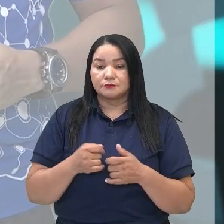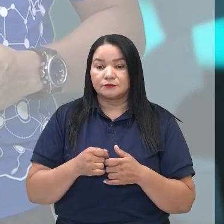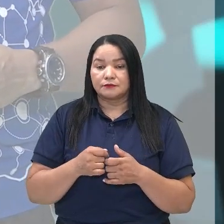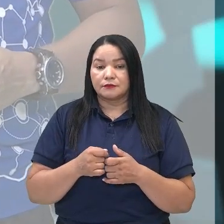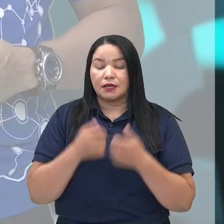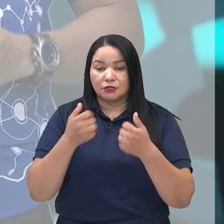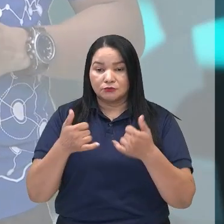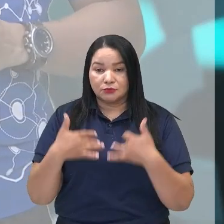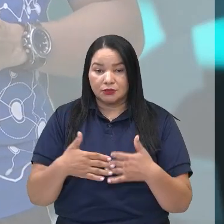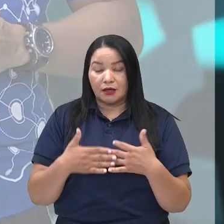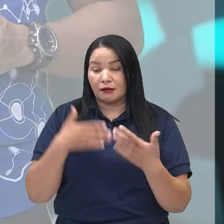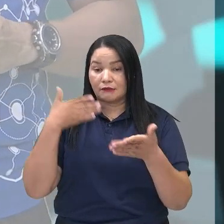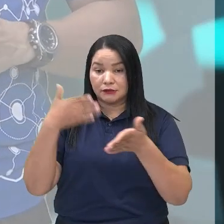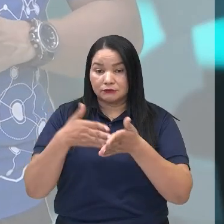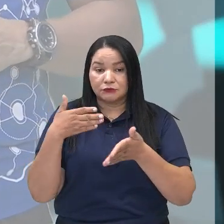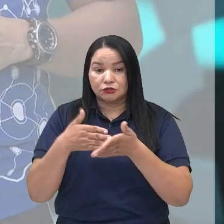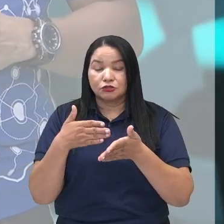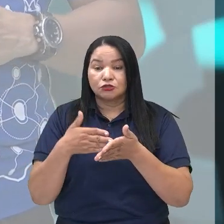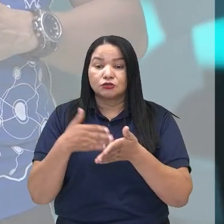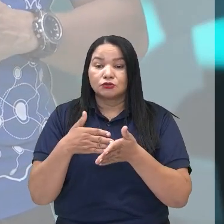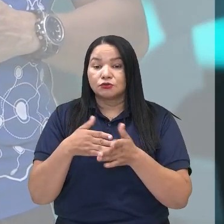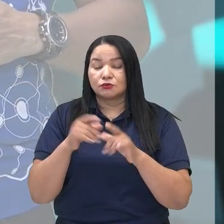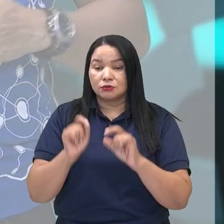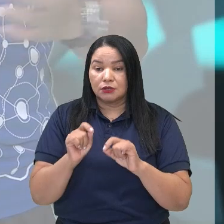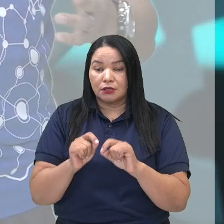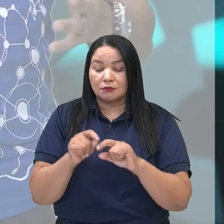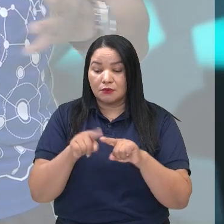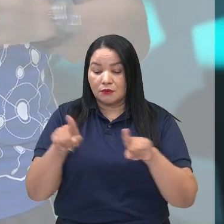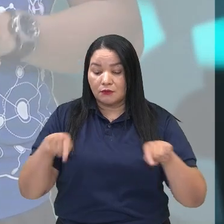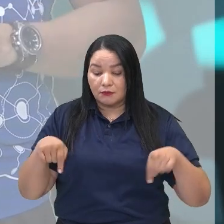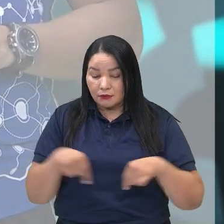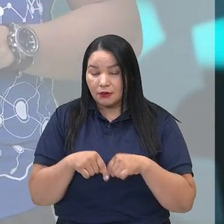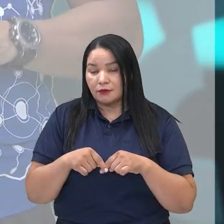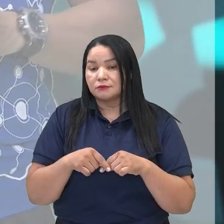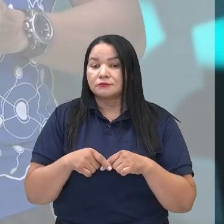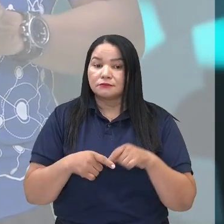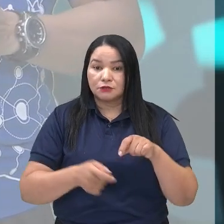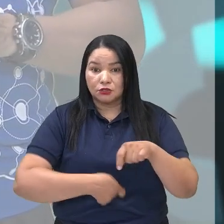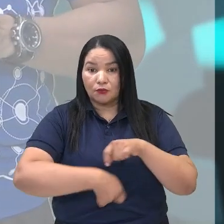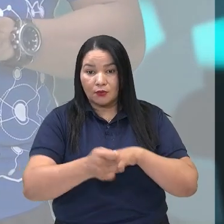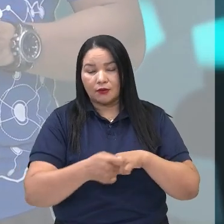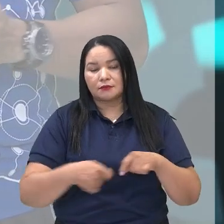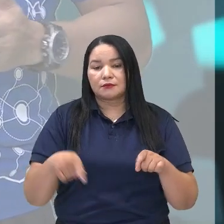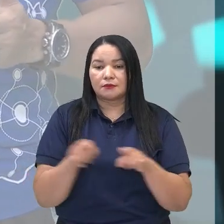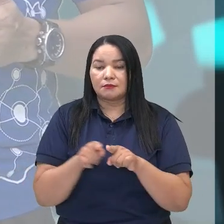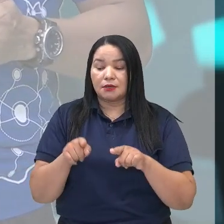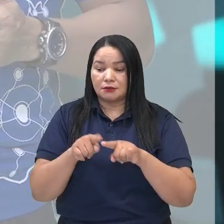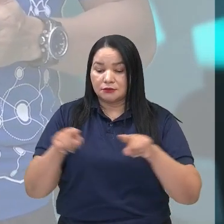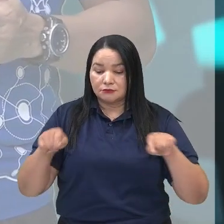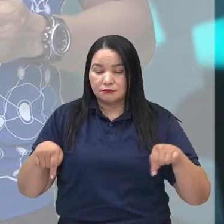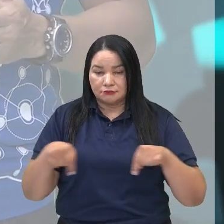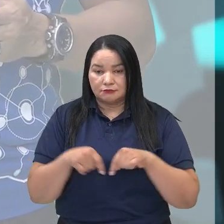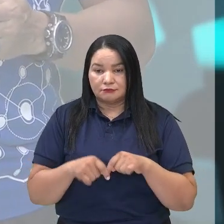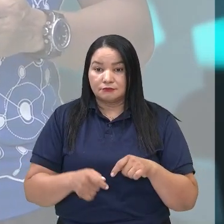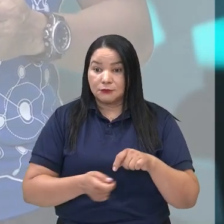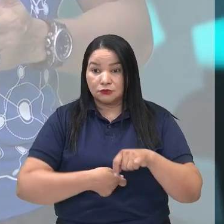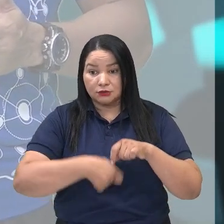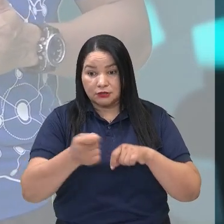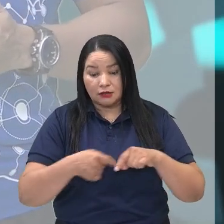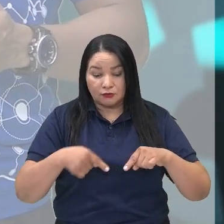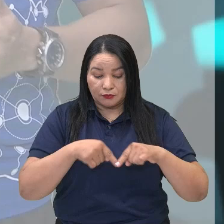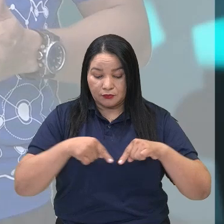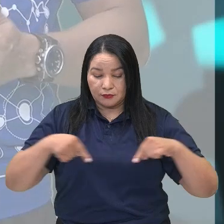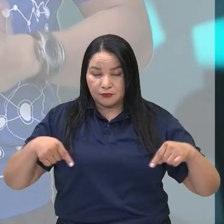delimitam a área de serviço e outras áreas da quadra. O saque ele deve ser feito na área de serviço e a bola deve